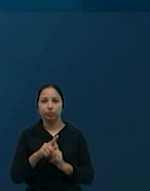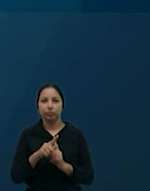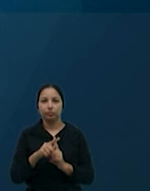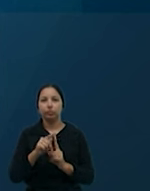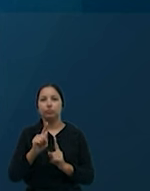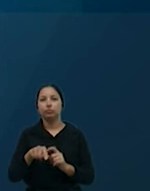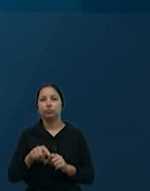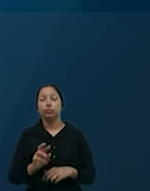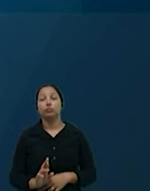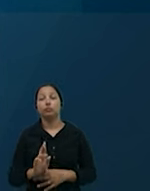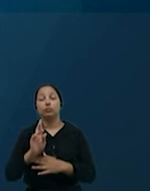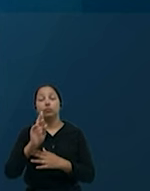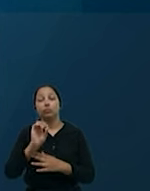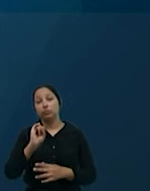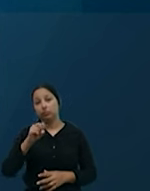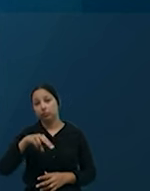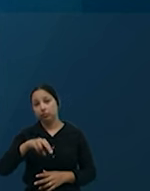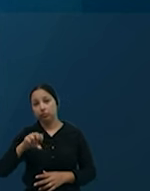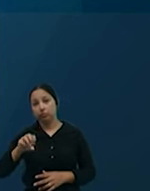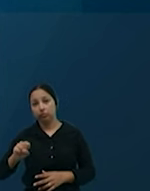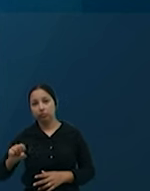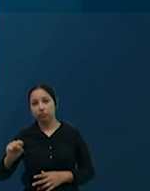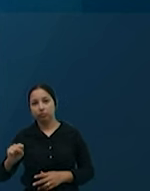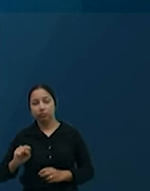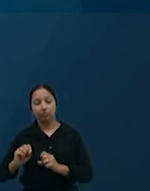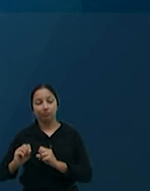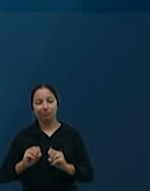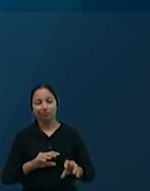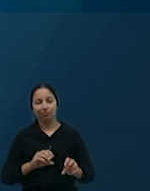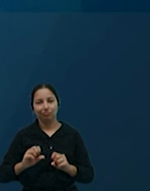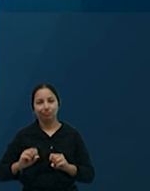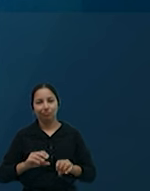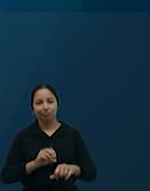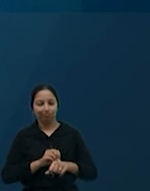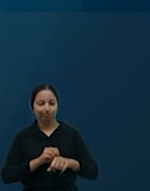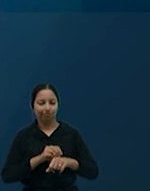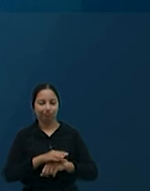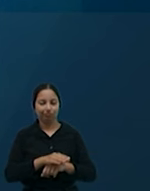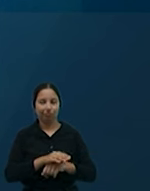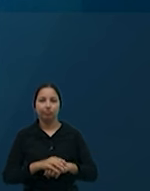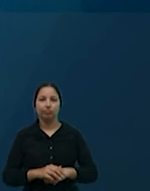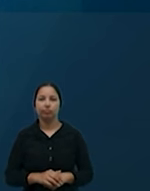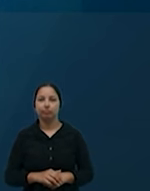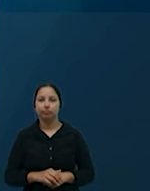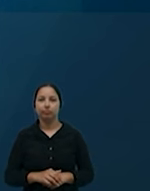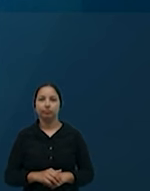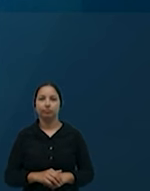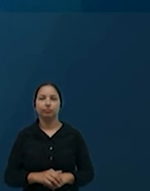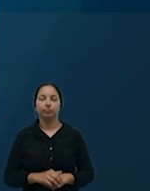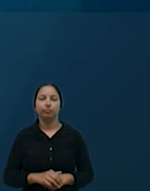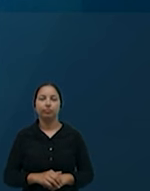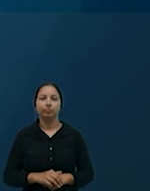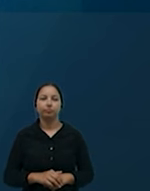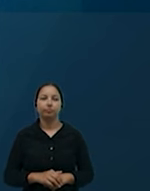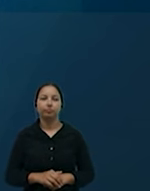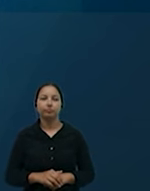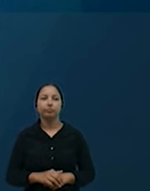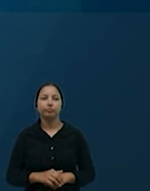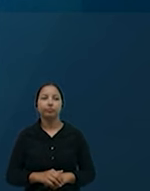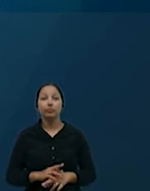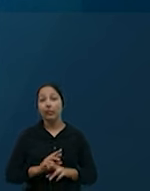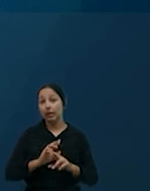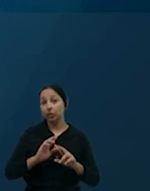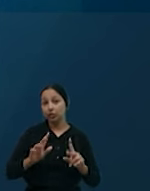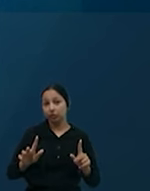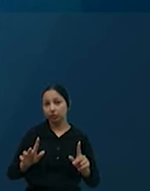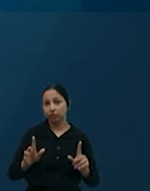a instrução também desse processo. É diferente da instância judicial, em que o juiz é imparcial. No INSS, ele busca